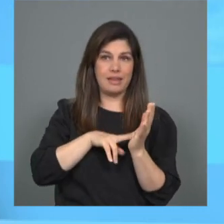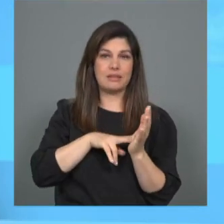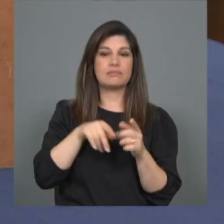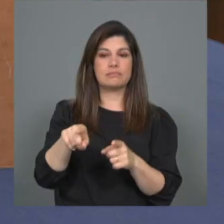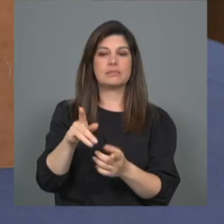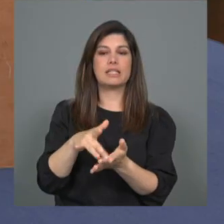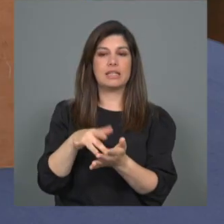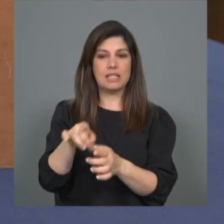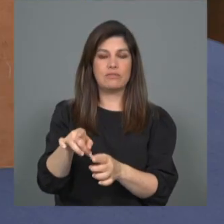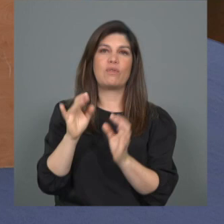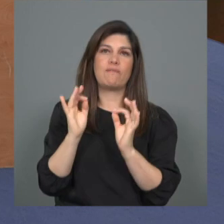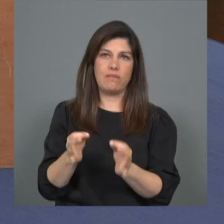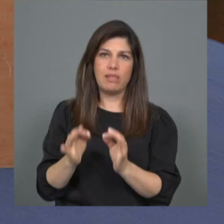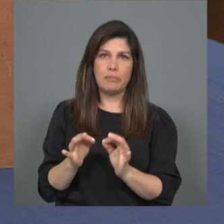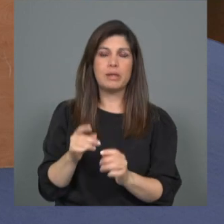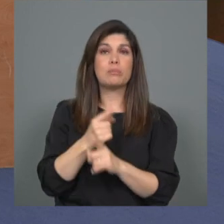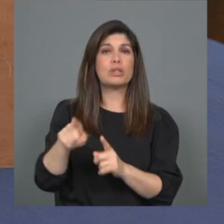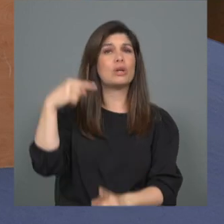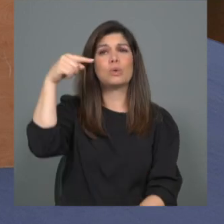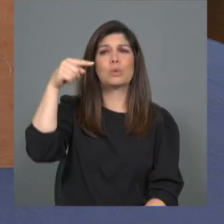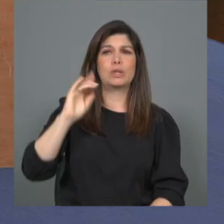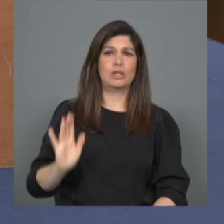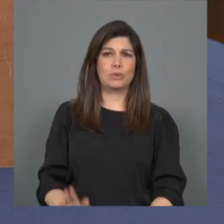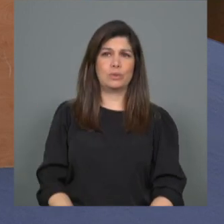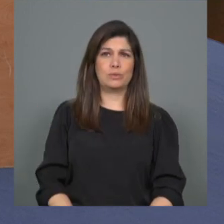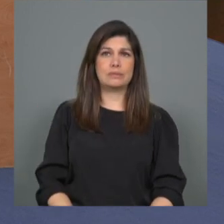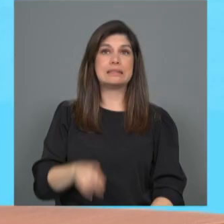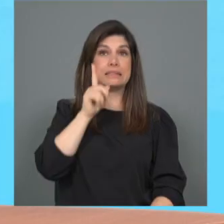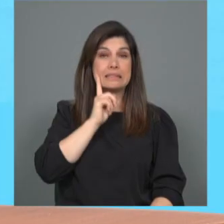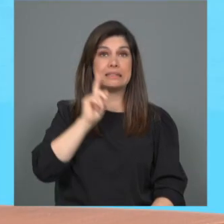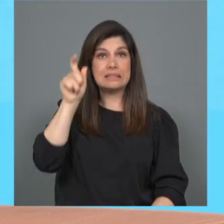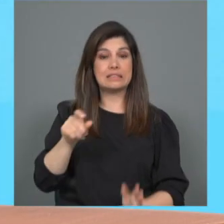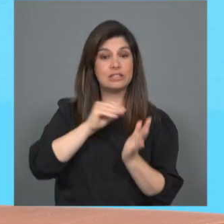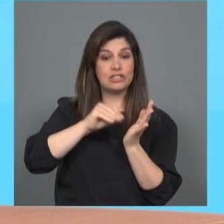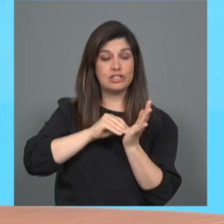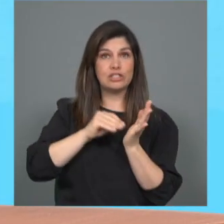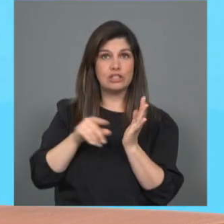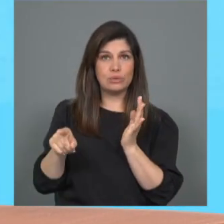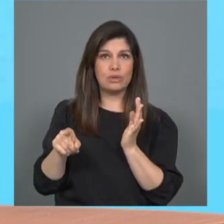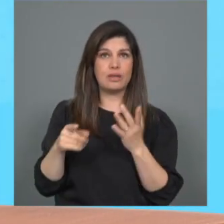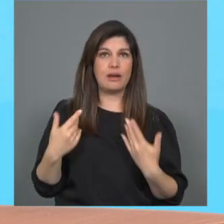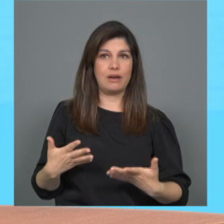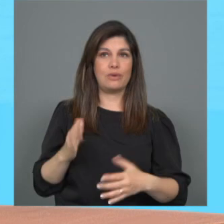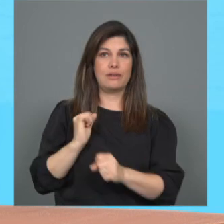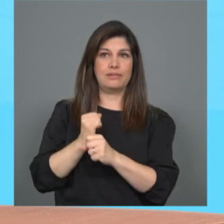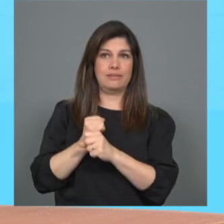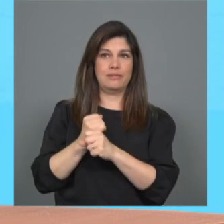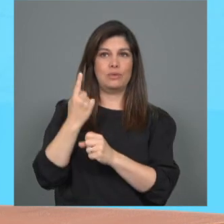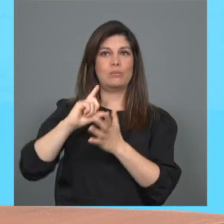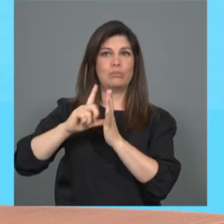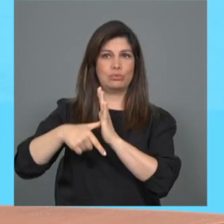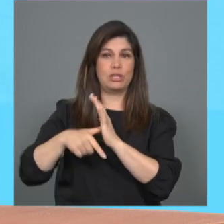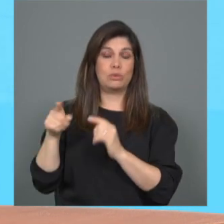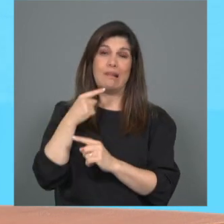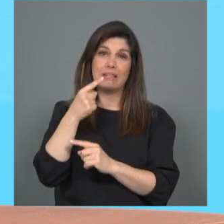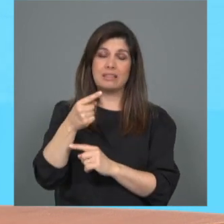coisa única. Única. E esta autora já está a trabalhar num projeto, ela diz que lhe demorará 6